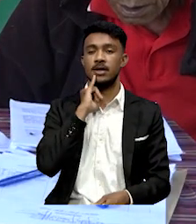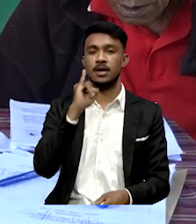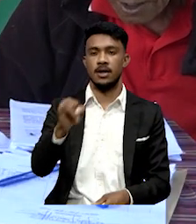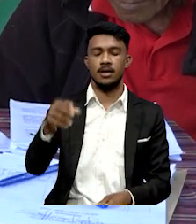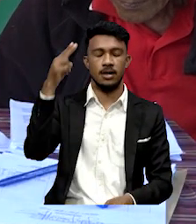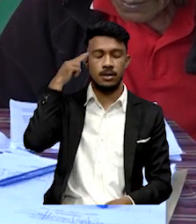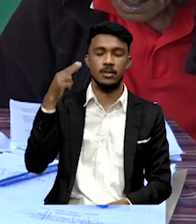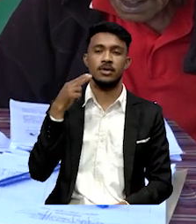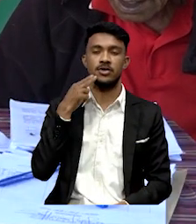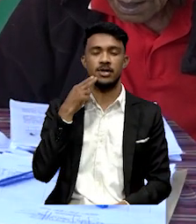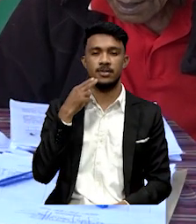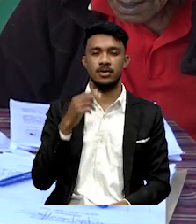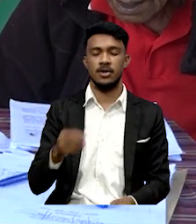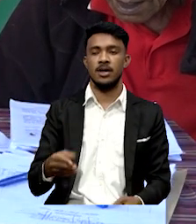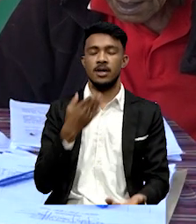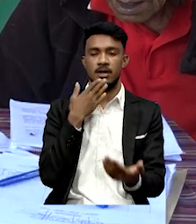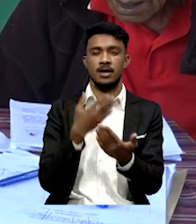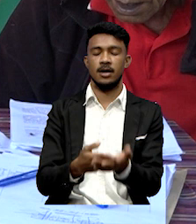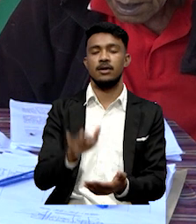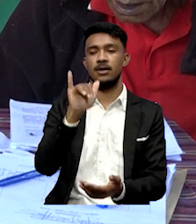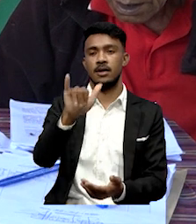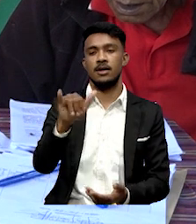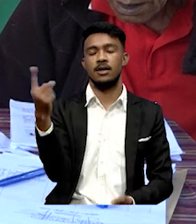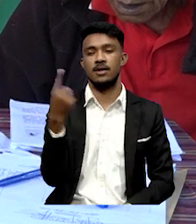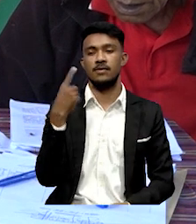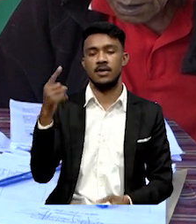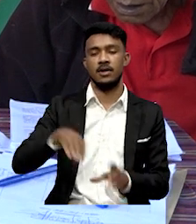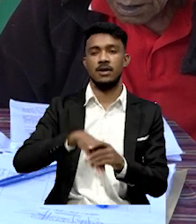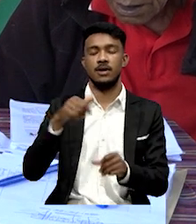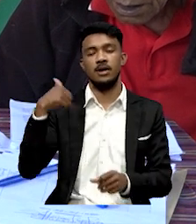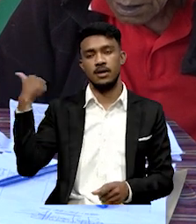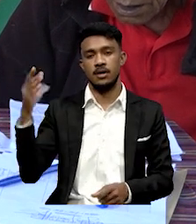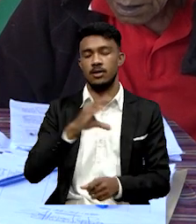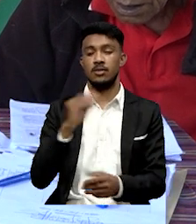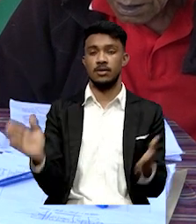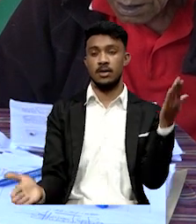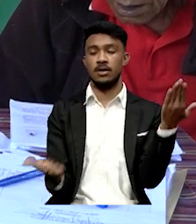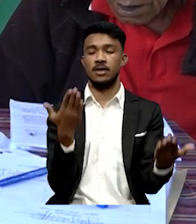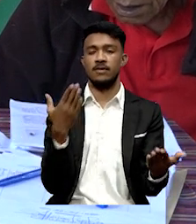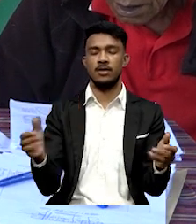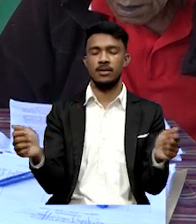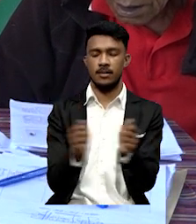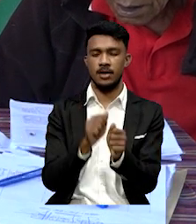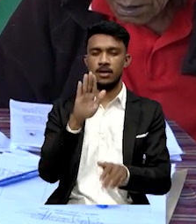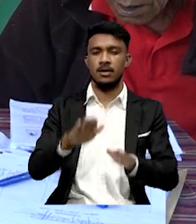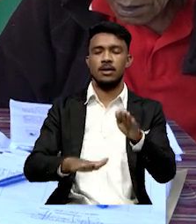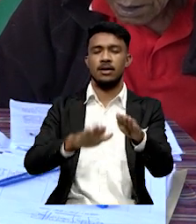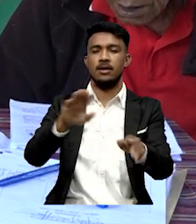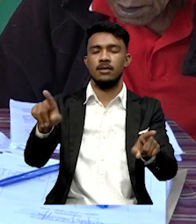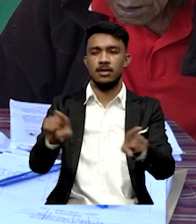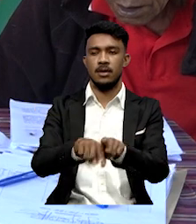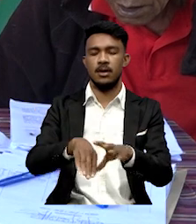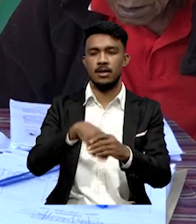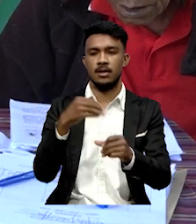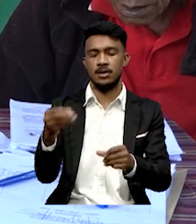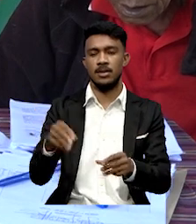Ramos Horta, dia kliu helana fating iha liur, no libri, hodilao saiba